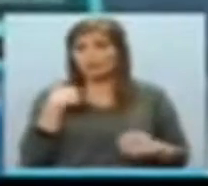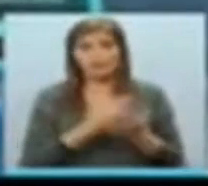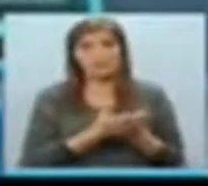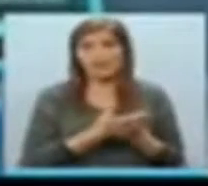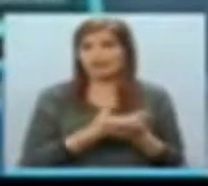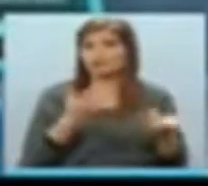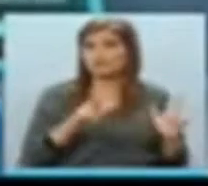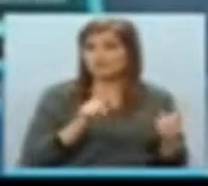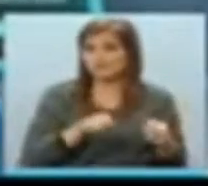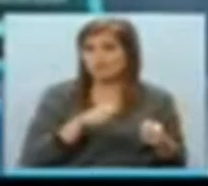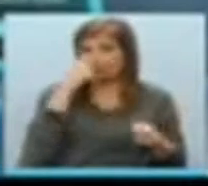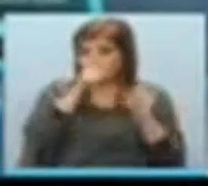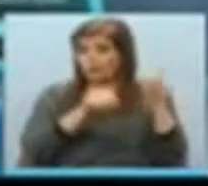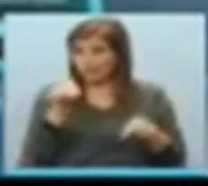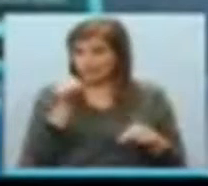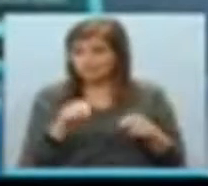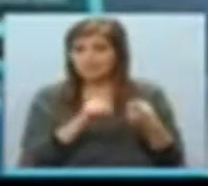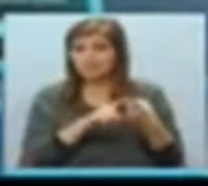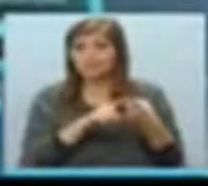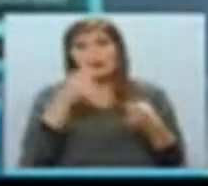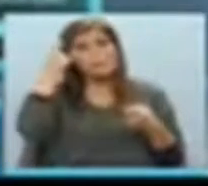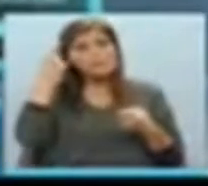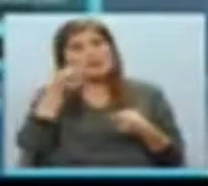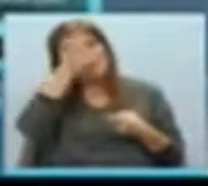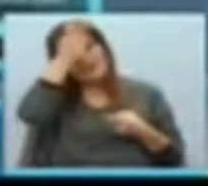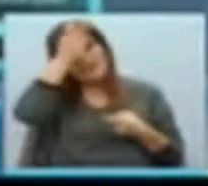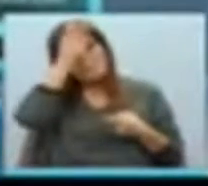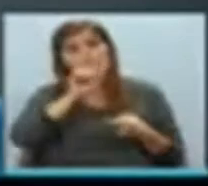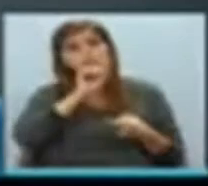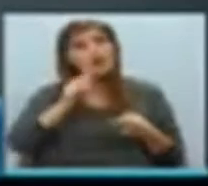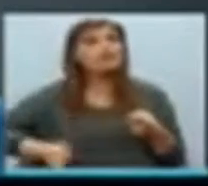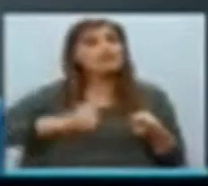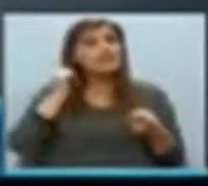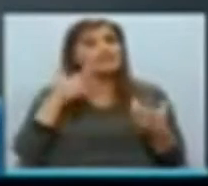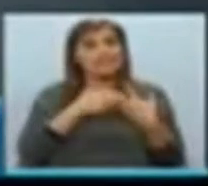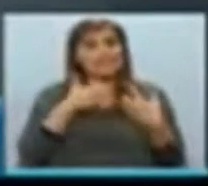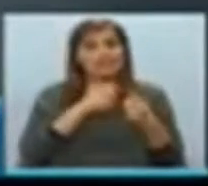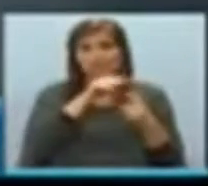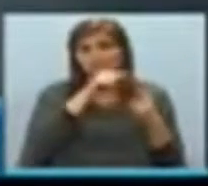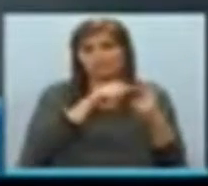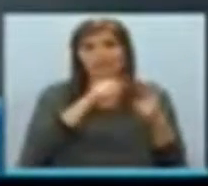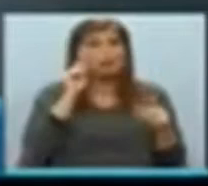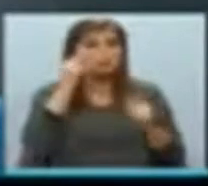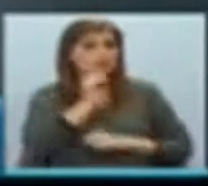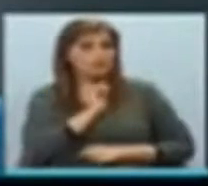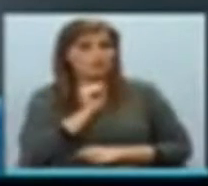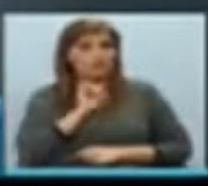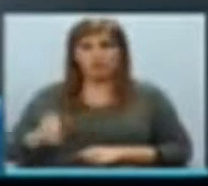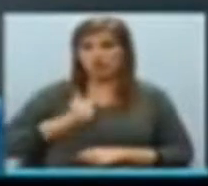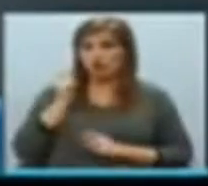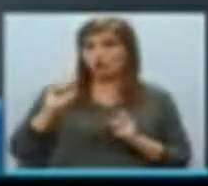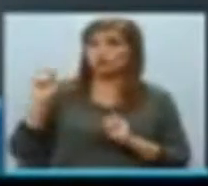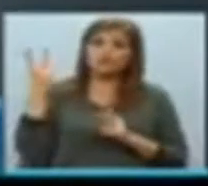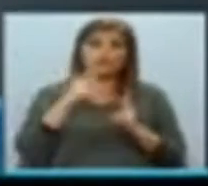e se é pensando que ela não podia ganhar a guerra então ele estava sendo duplamente no meu ponto de vista heróico porque